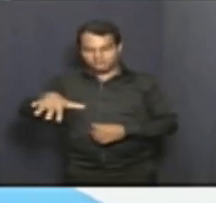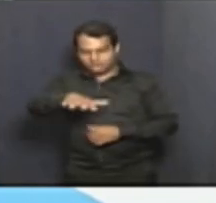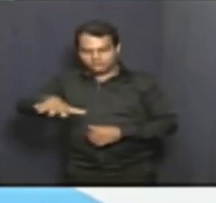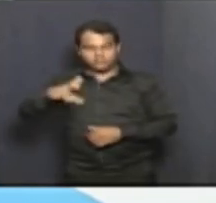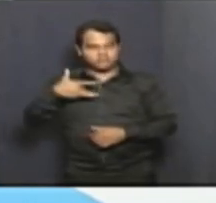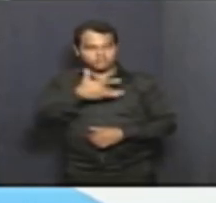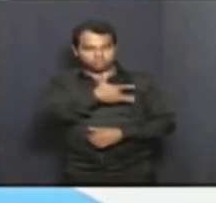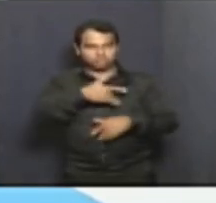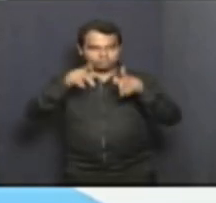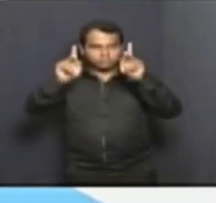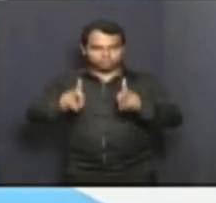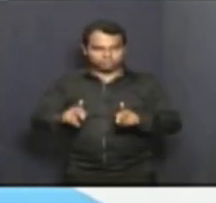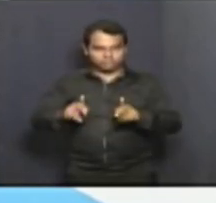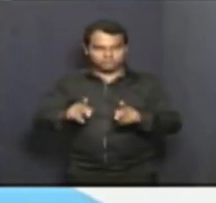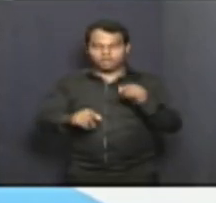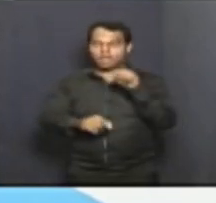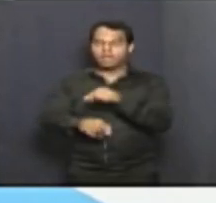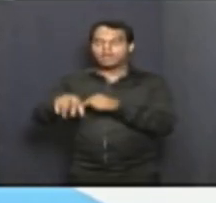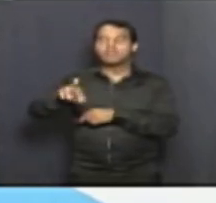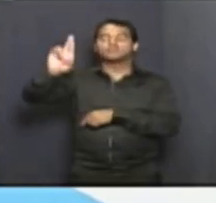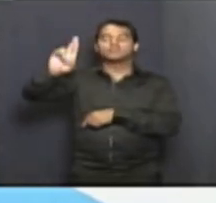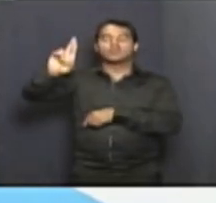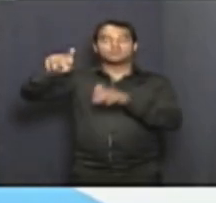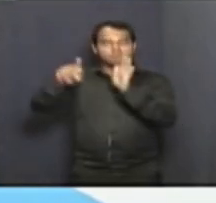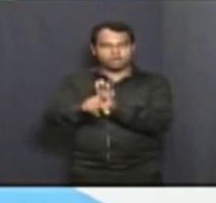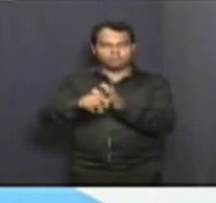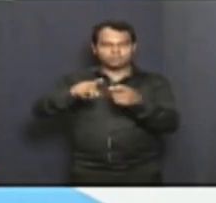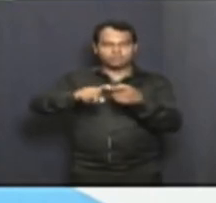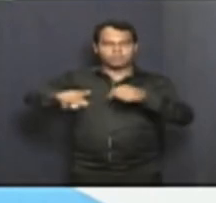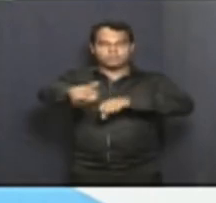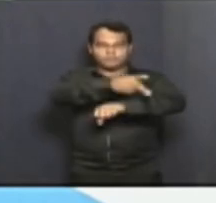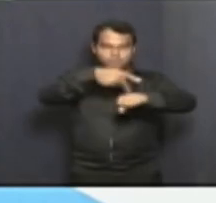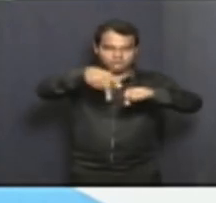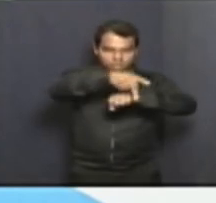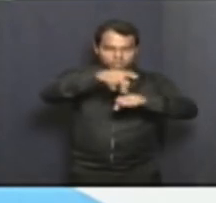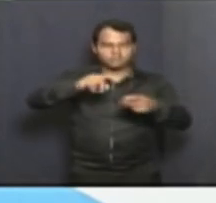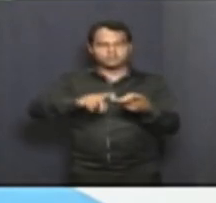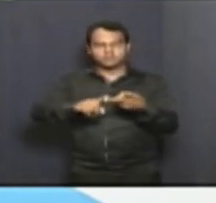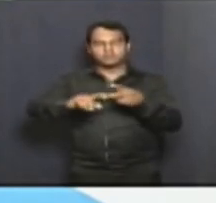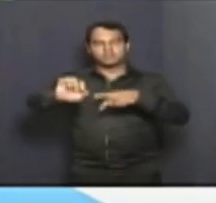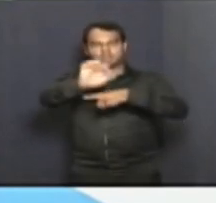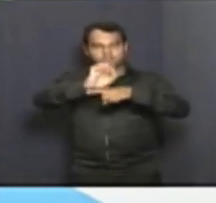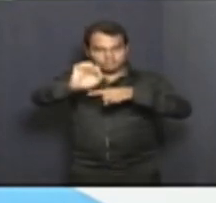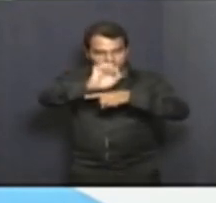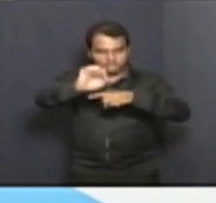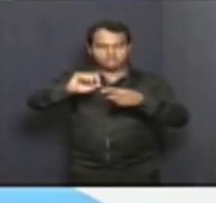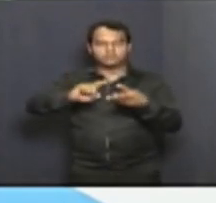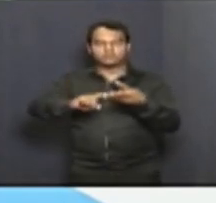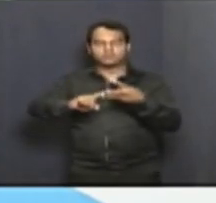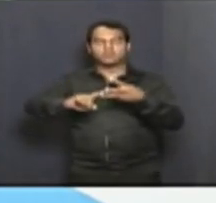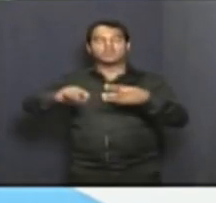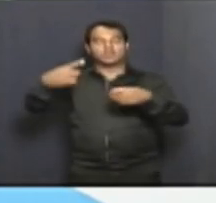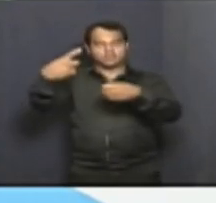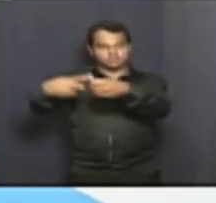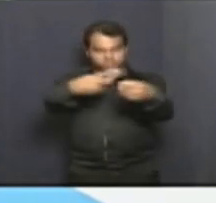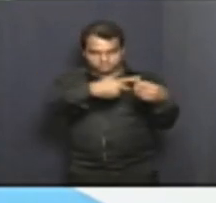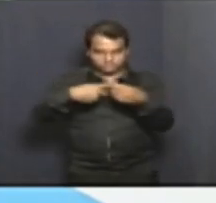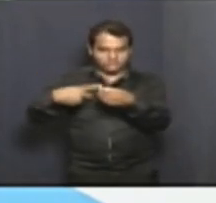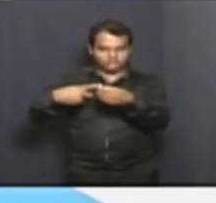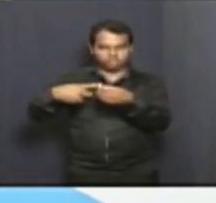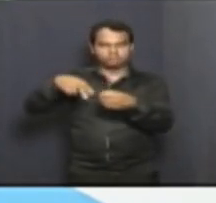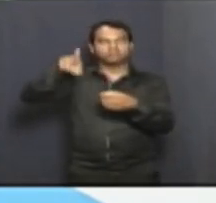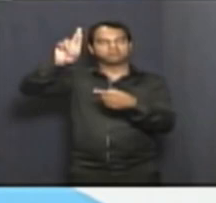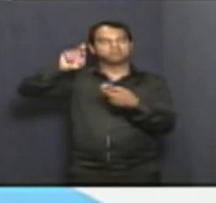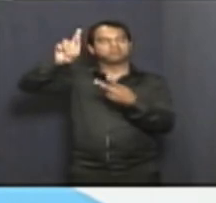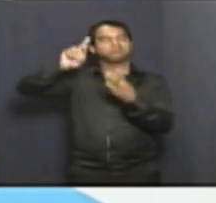ela é de responsabilidade da união federal e dos estados de cada estado e dos municípios também conjuntamente o